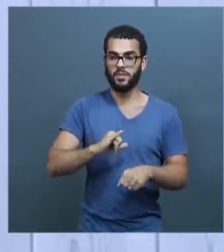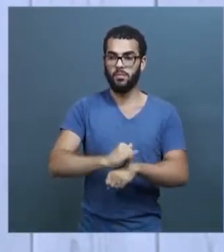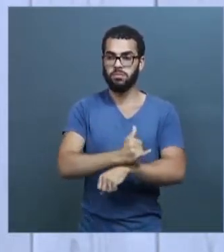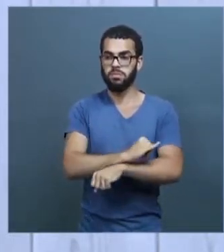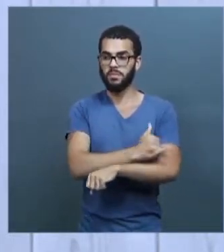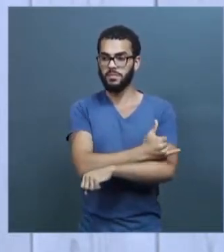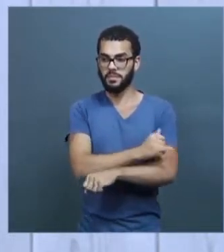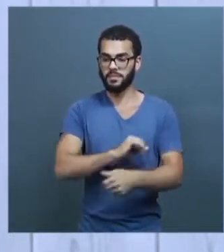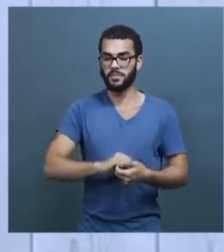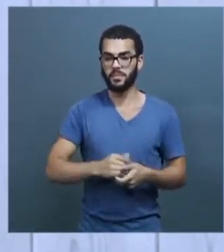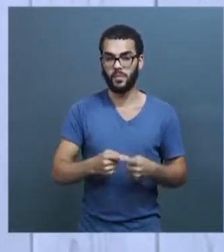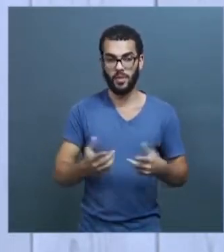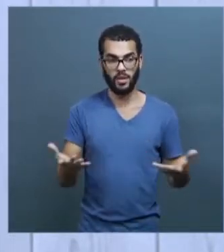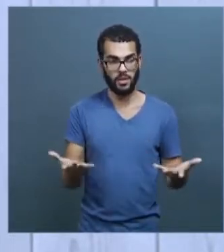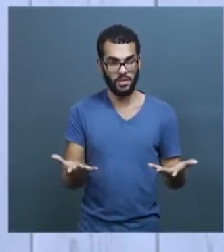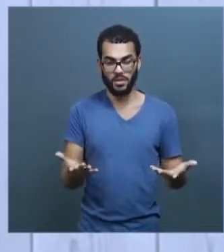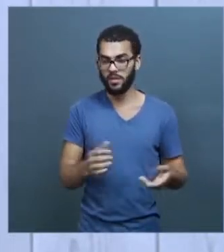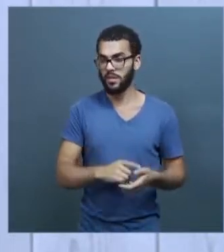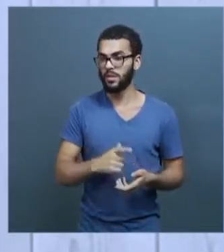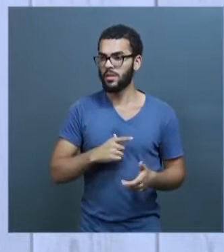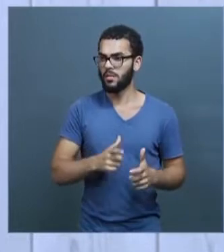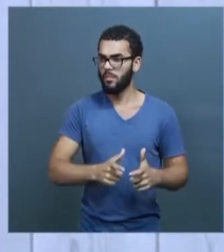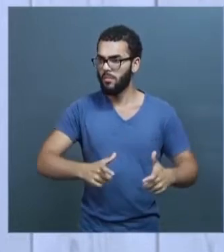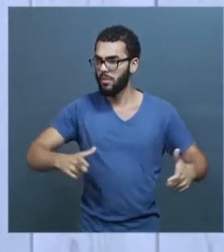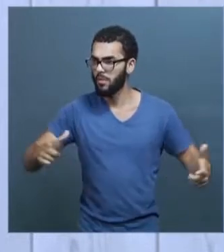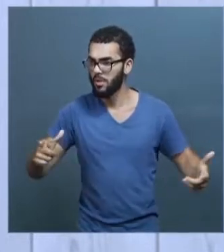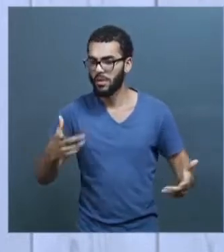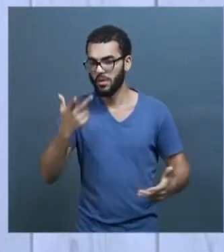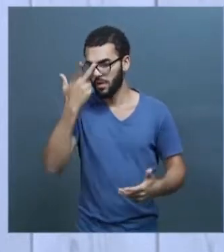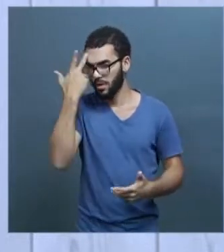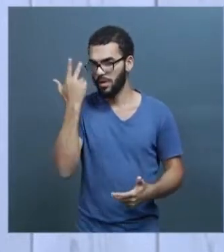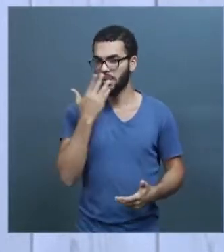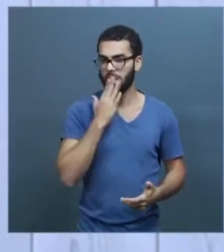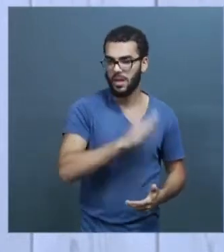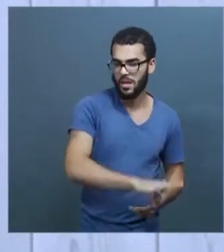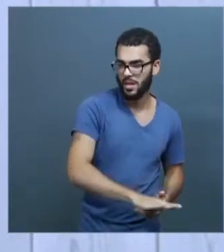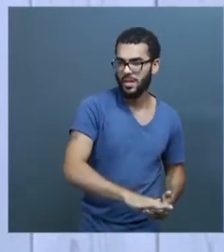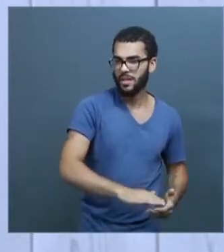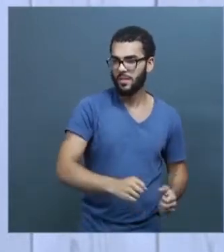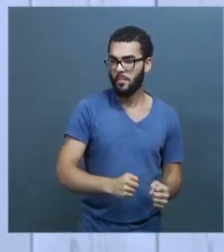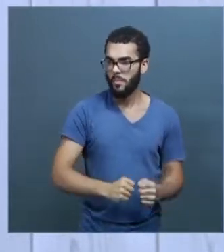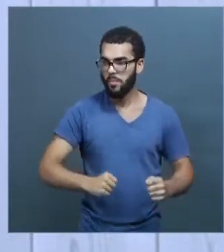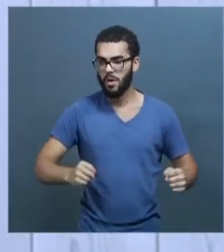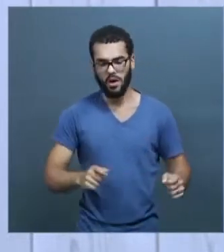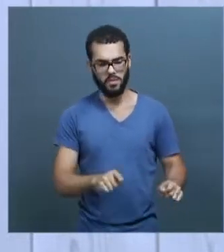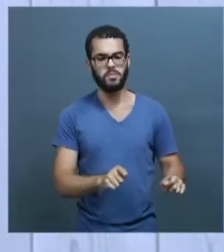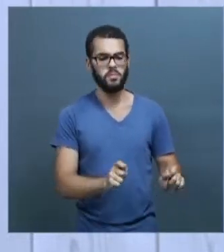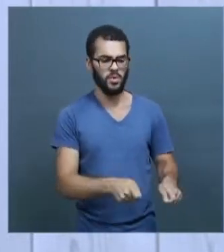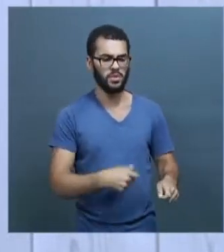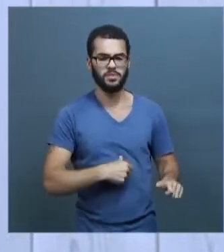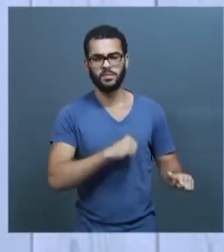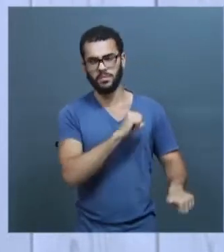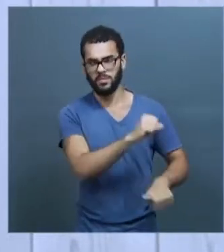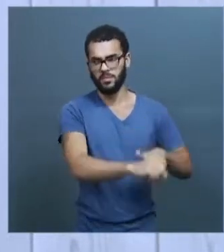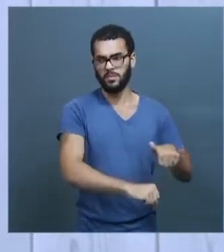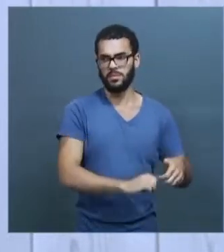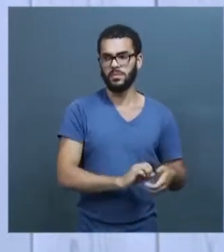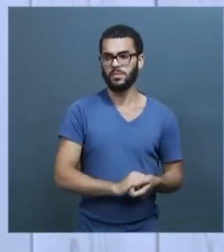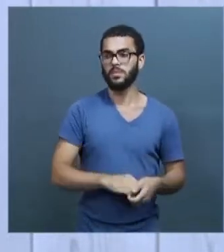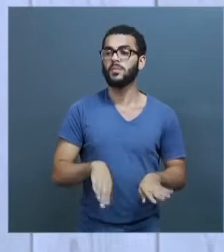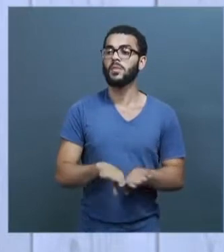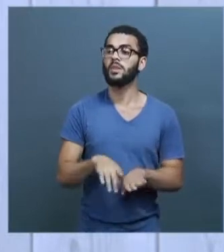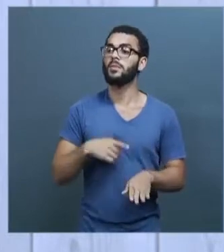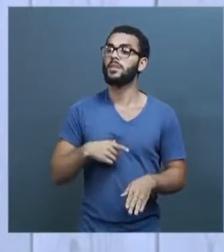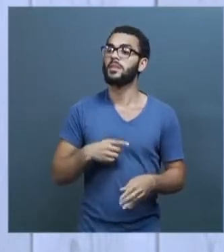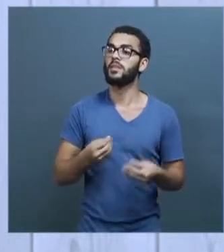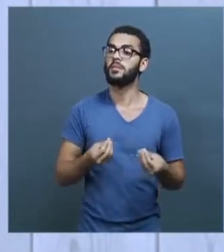pode converter essa situação de uma criança obesa, né? Então, assim, e práticas de educação nutricional em casa também, fazer